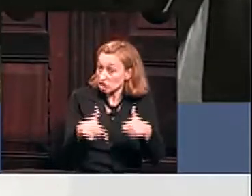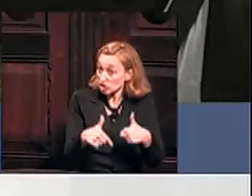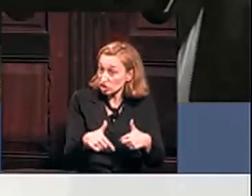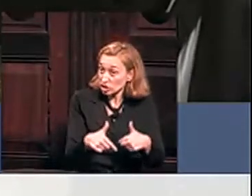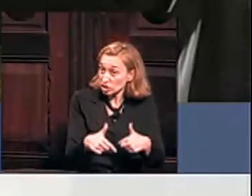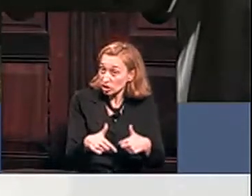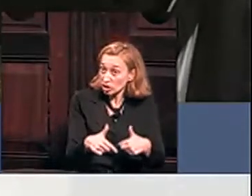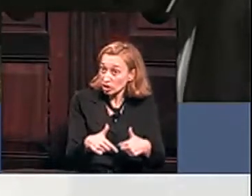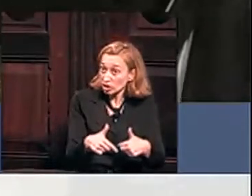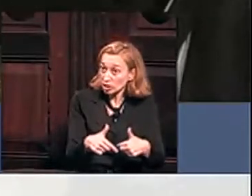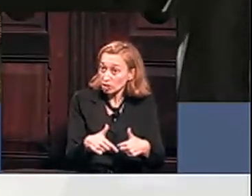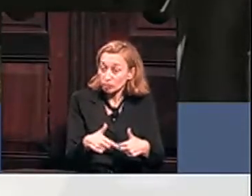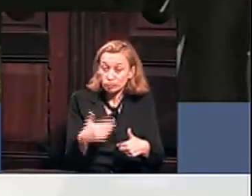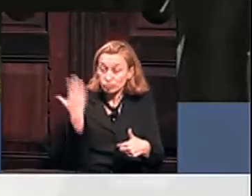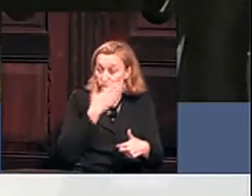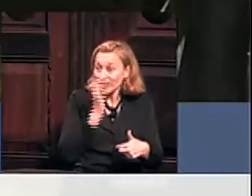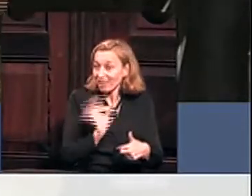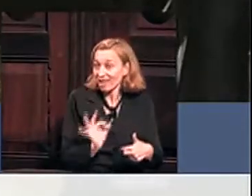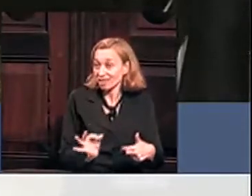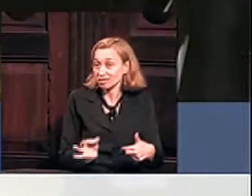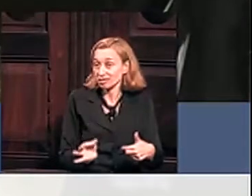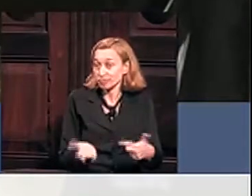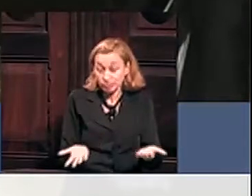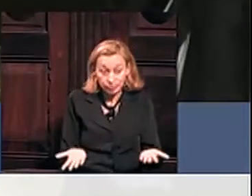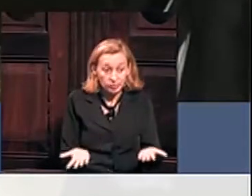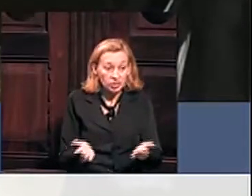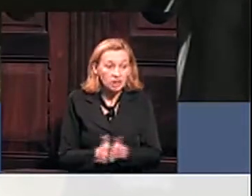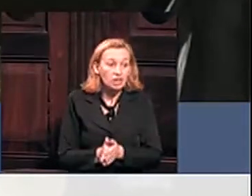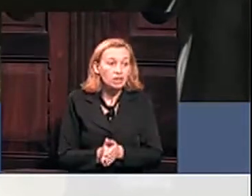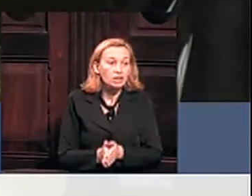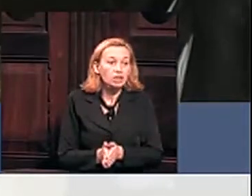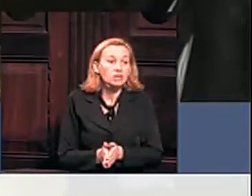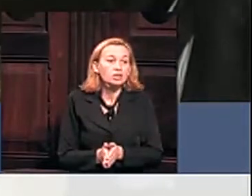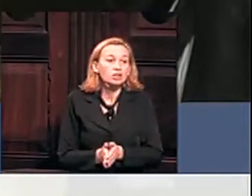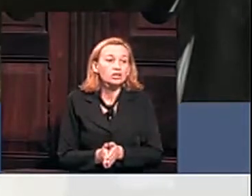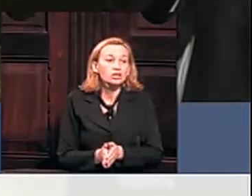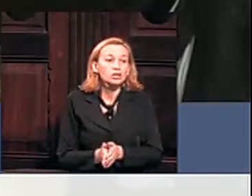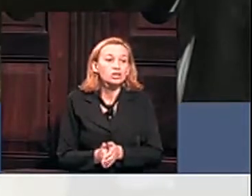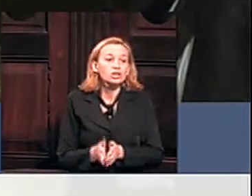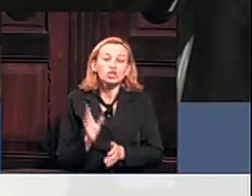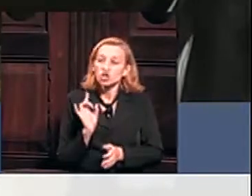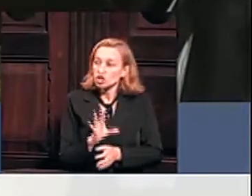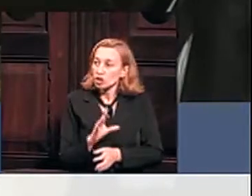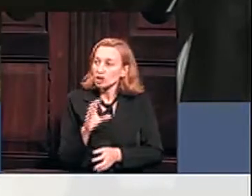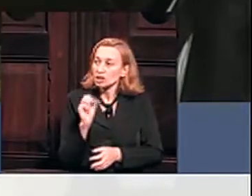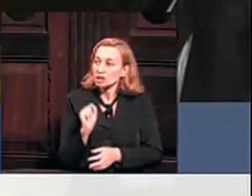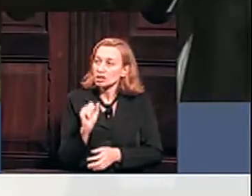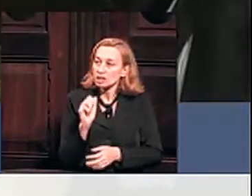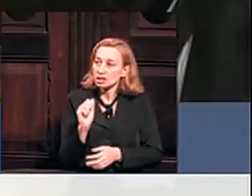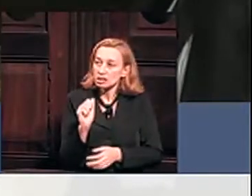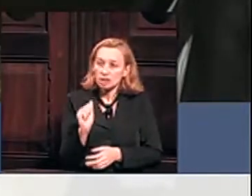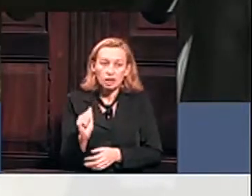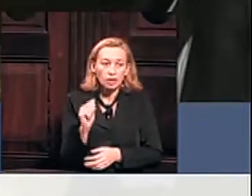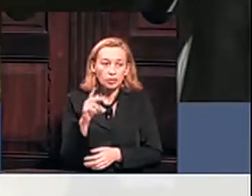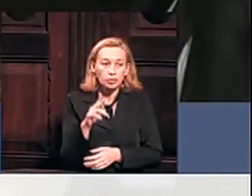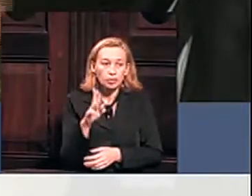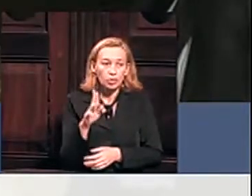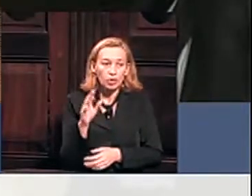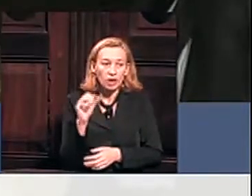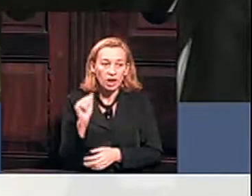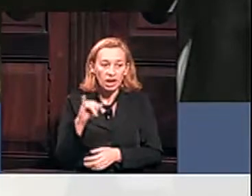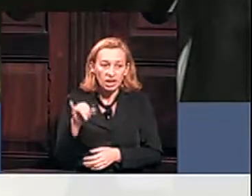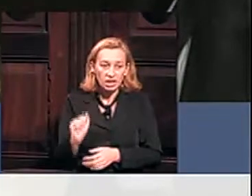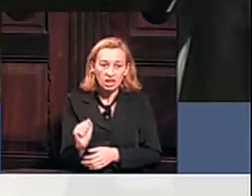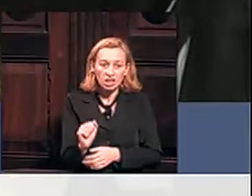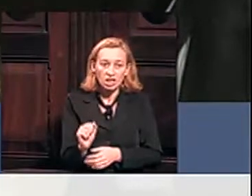para a localidade, aí brigam para não ser elas. Então, definindo essa questão, ficando só com Sapucaia, a responsabilidade é de Sapucaia e a população